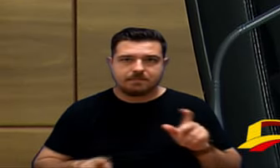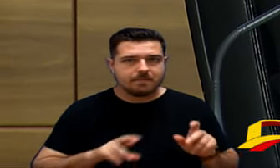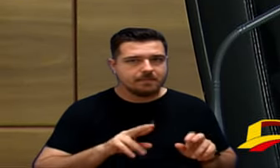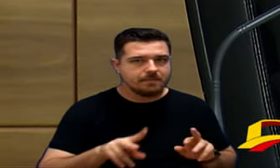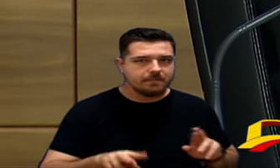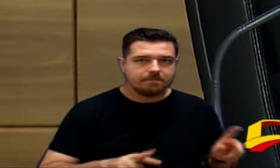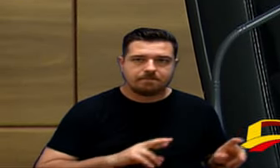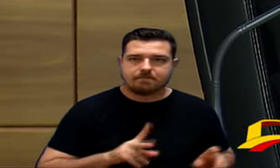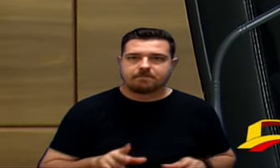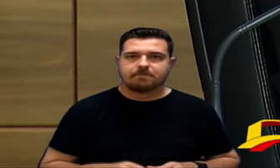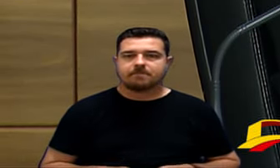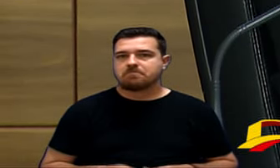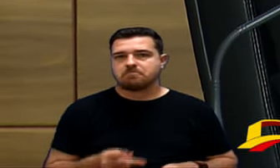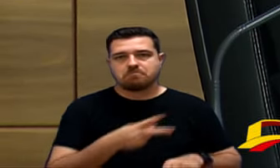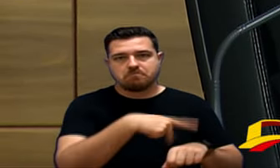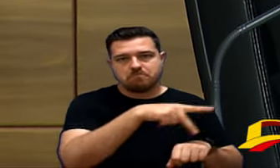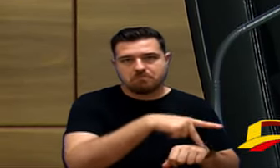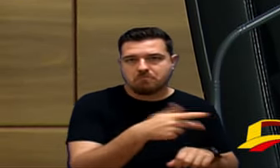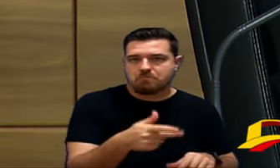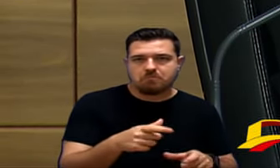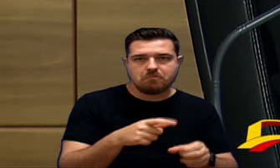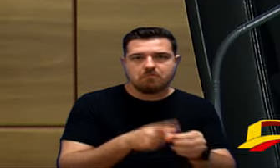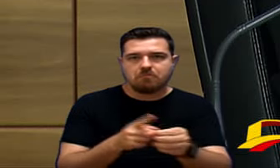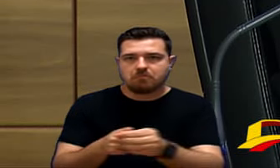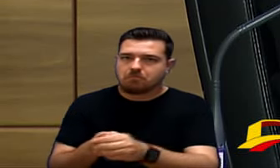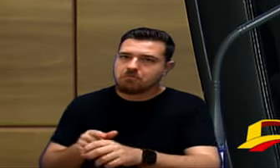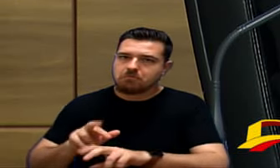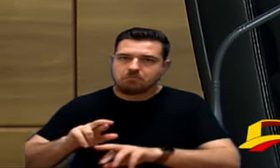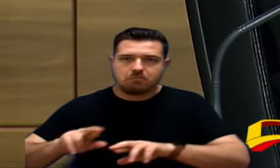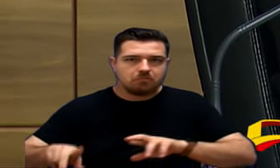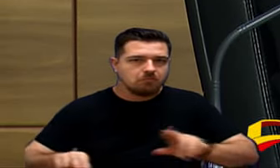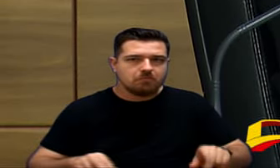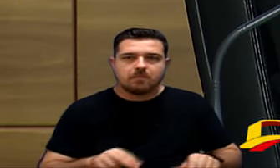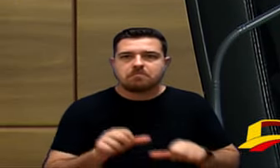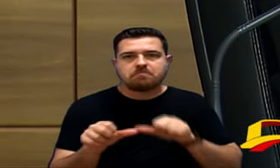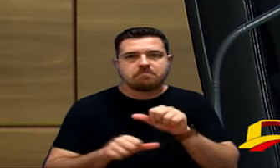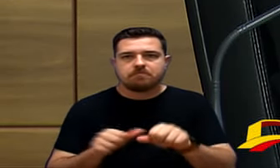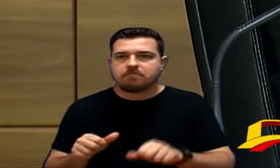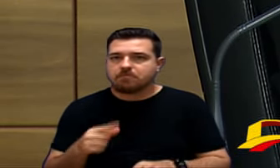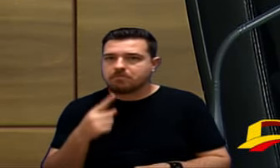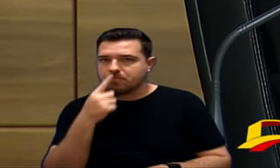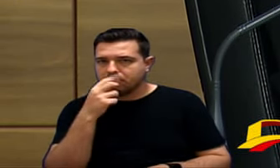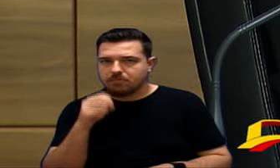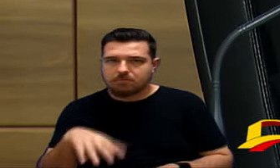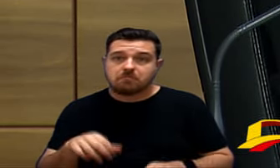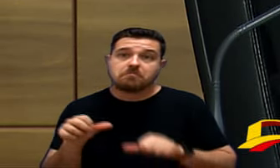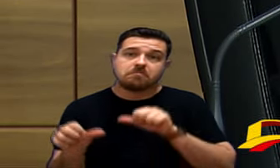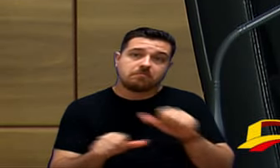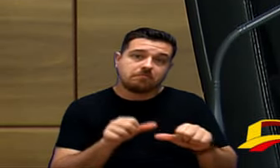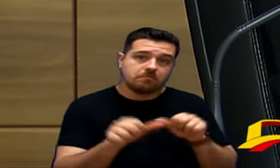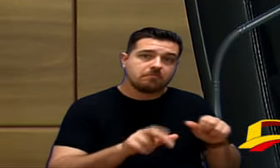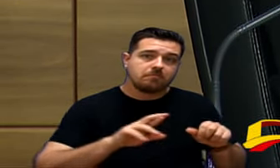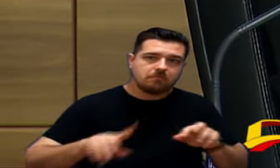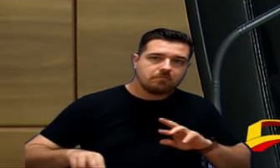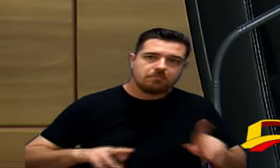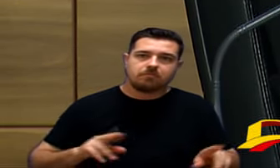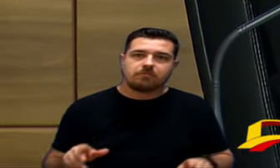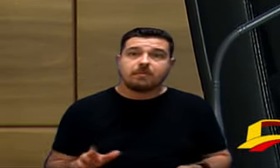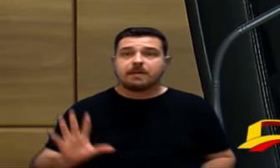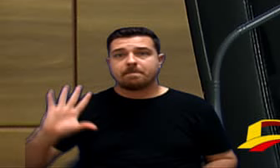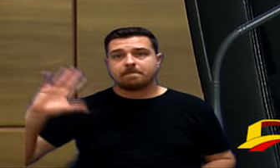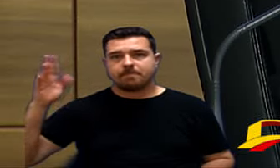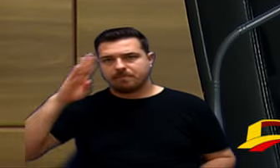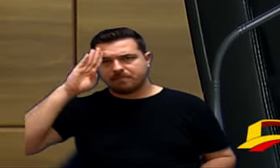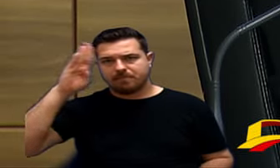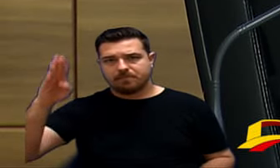município nos países né Eh muda muito né então aqui nosso grande problema Hoje é com relação